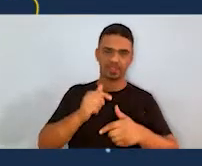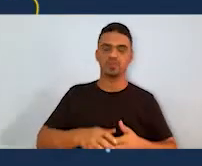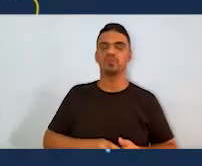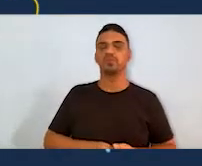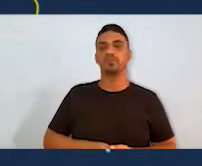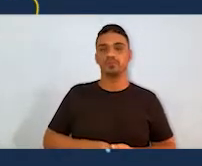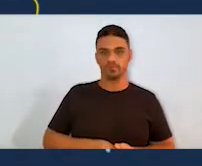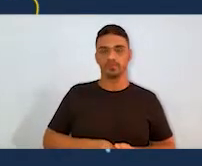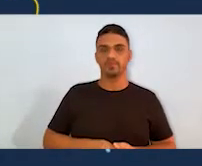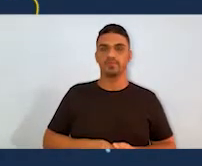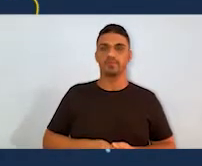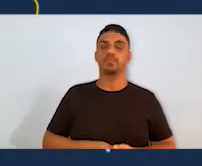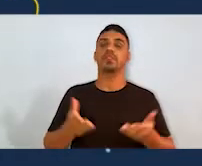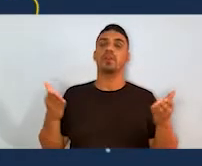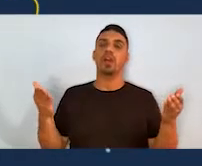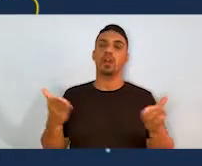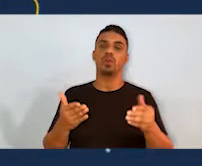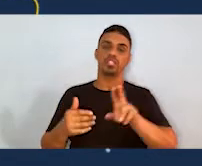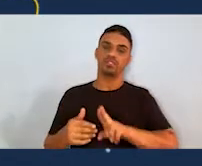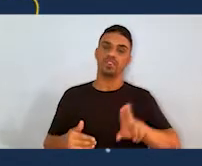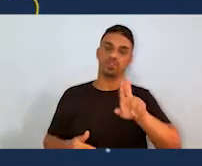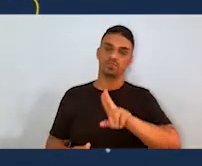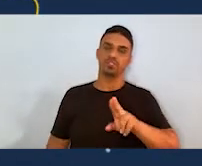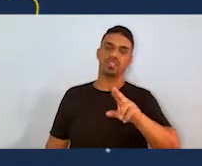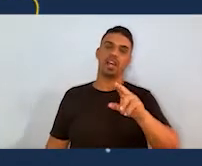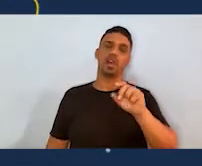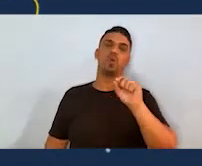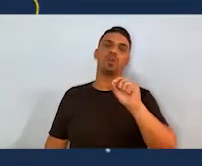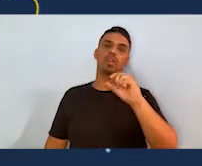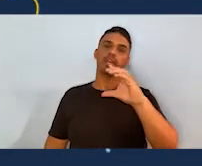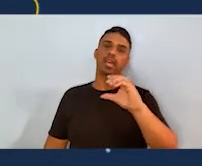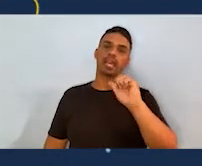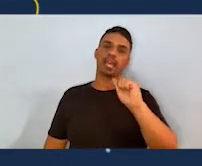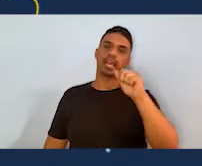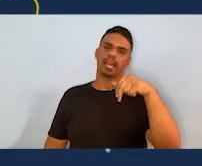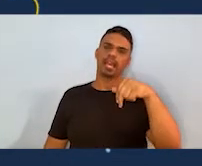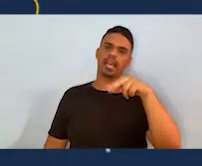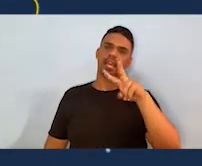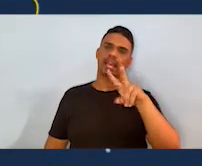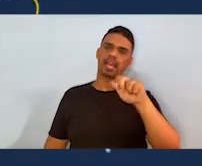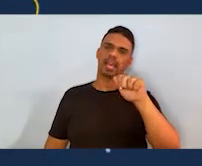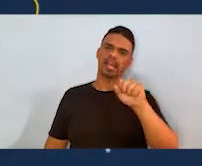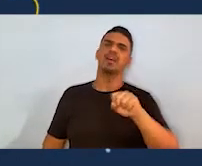primeiro é no nosso Canvas. O Canvas é o tamanho aqui do